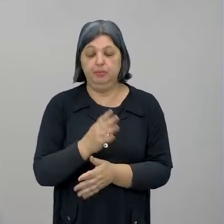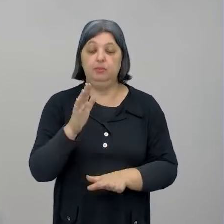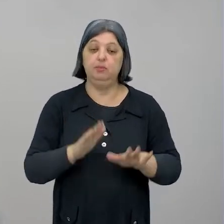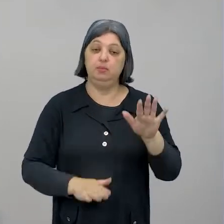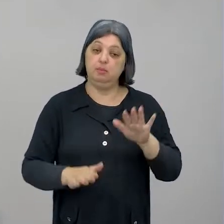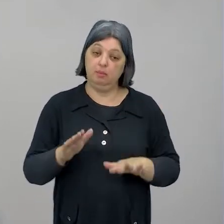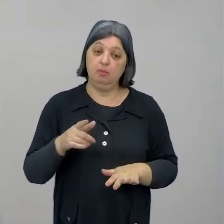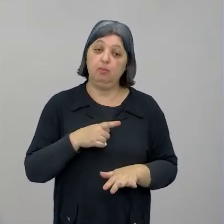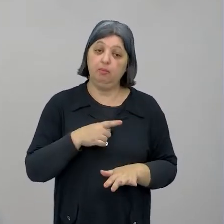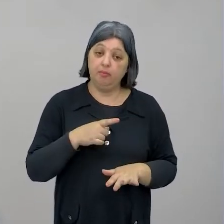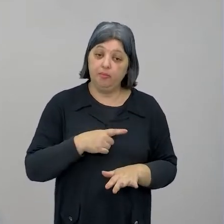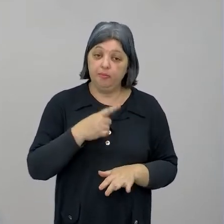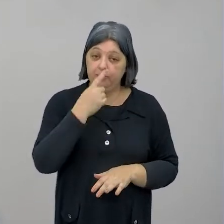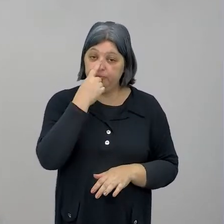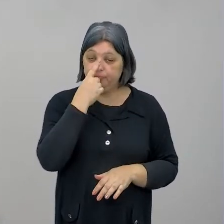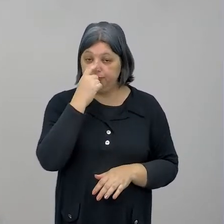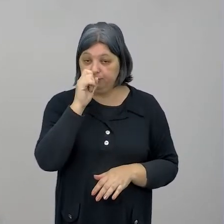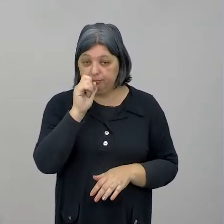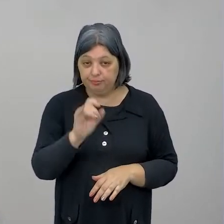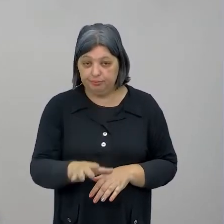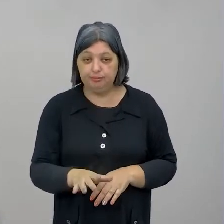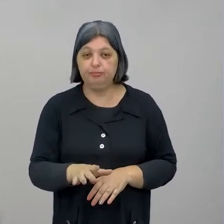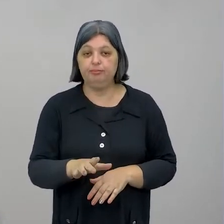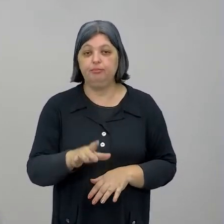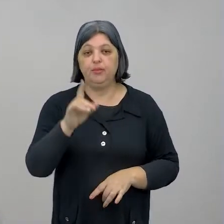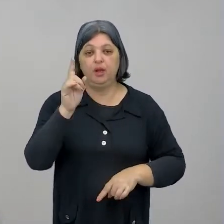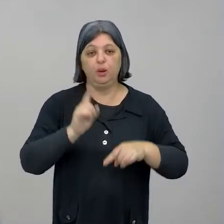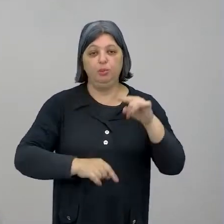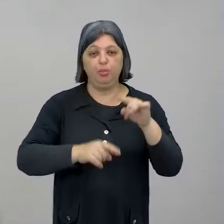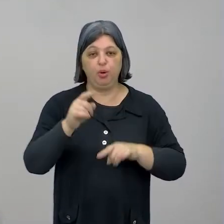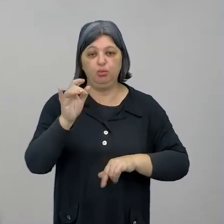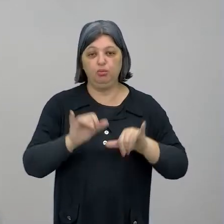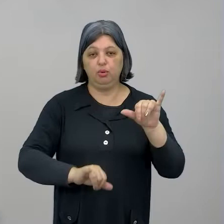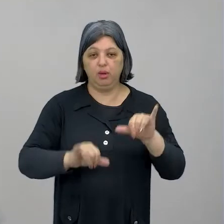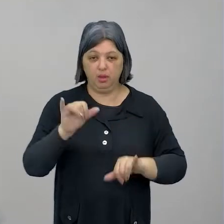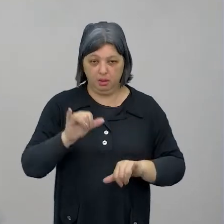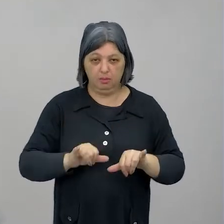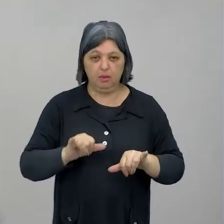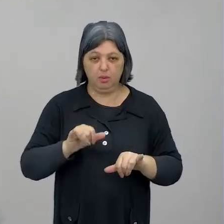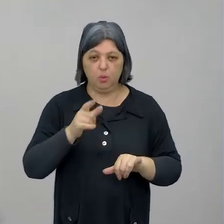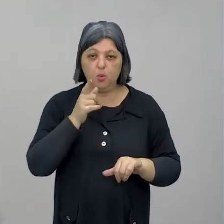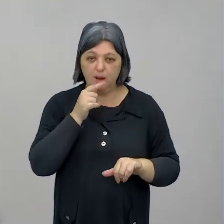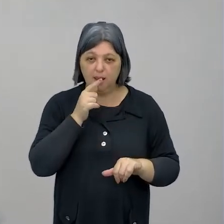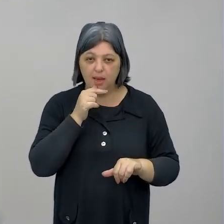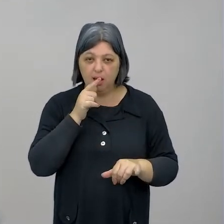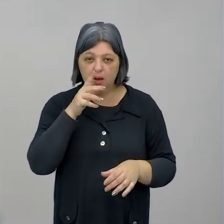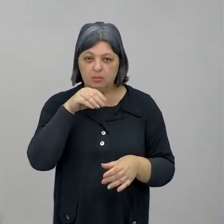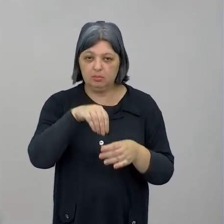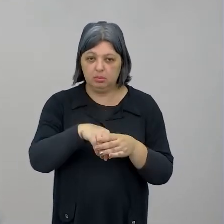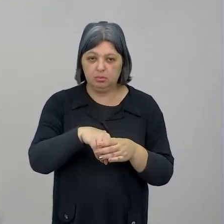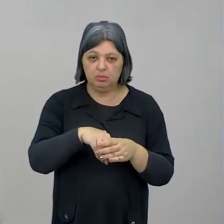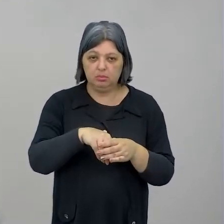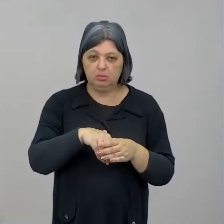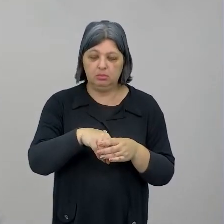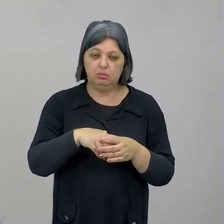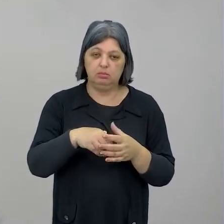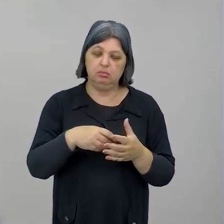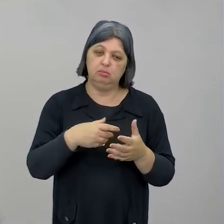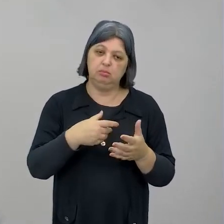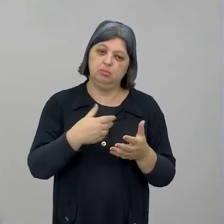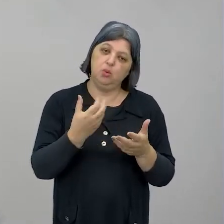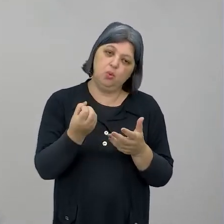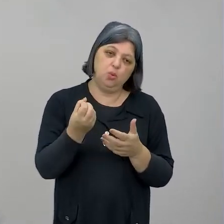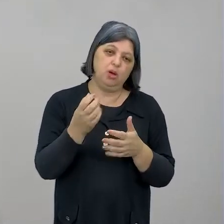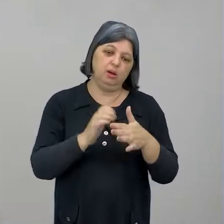né, descarte de produtos químicos até mesmo na água diretamente, né, por determinadas